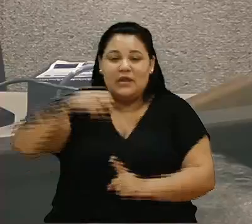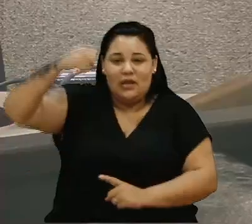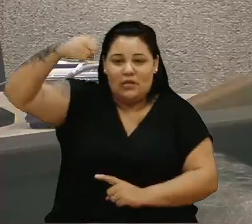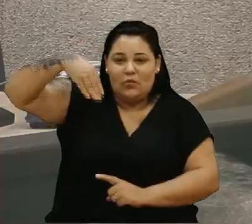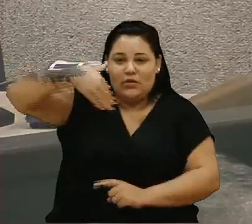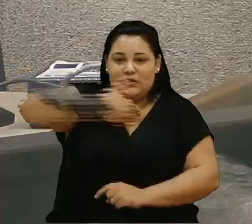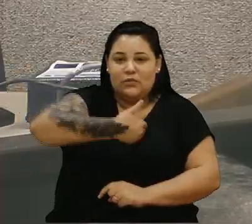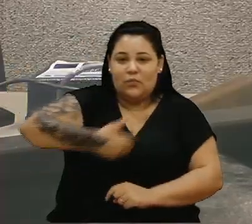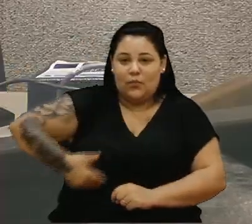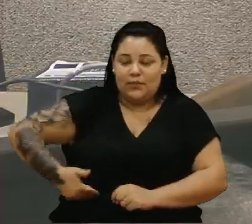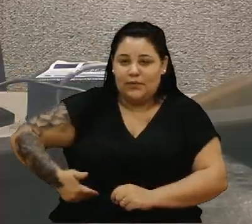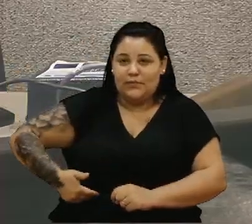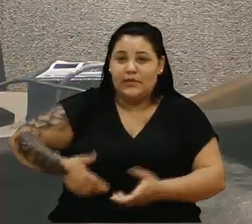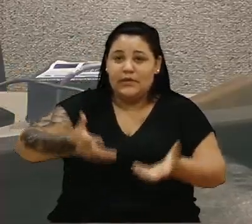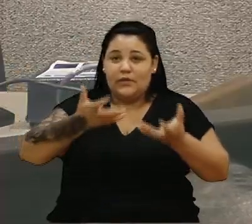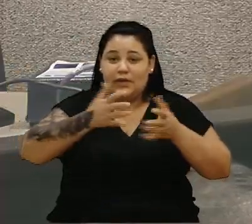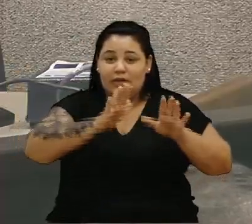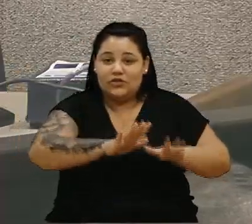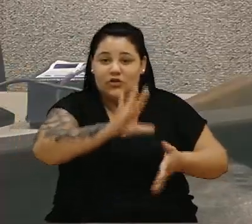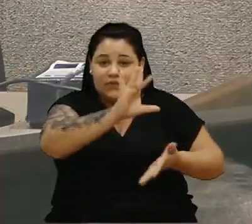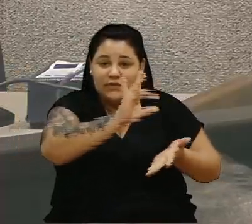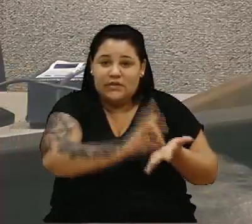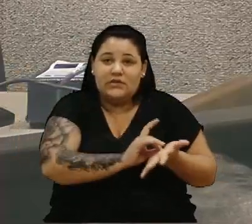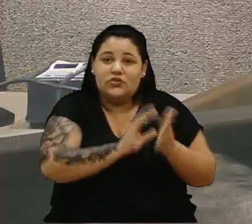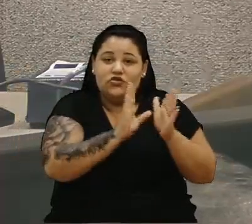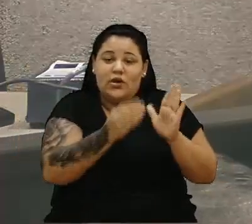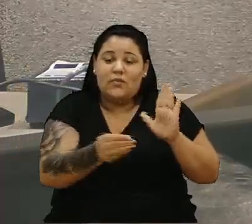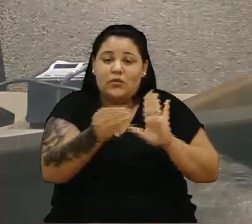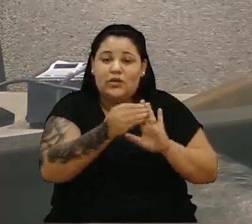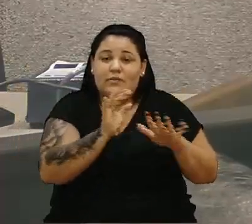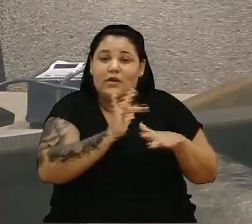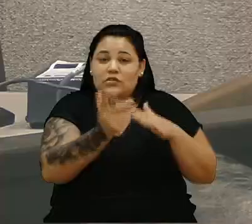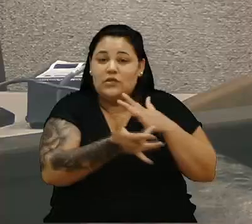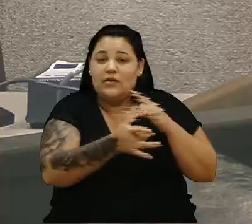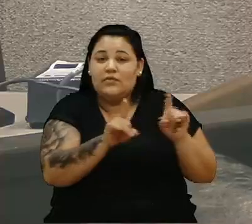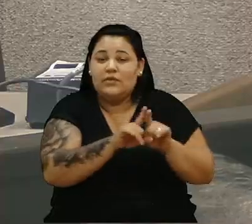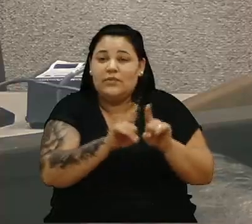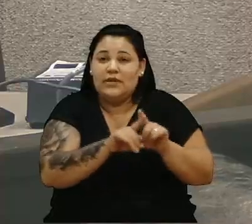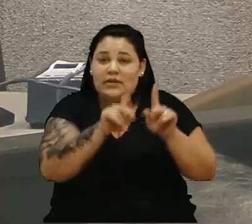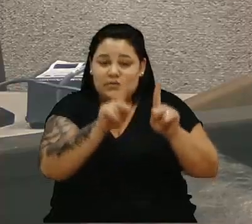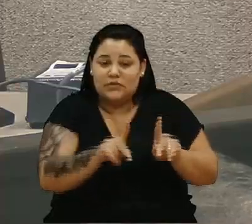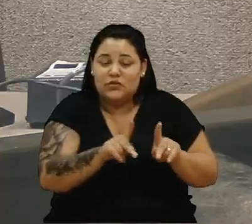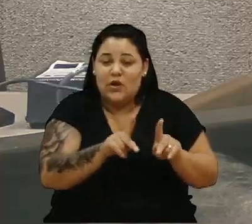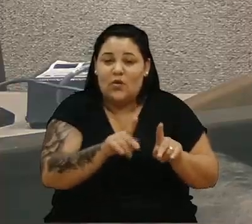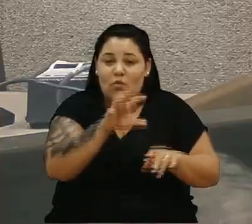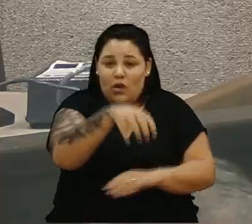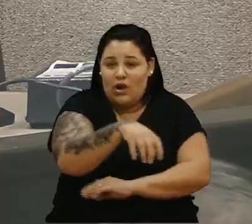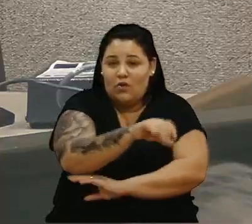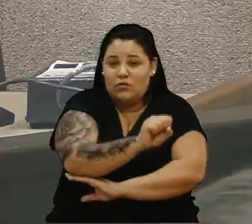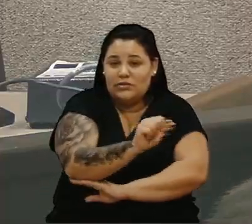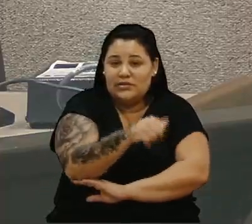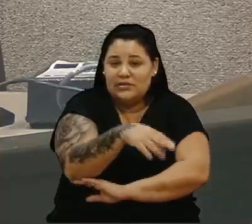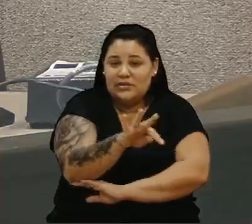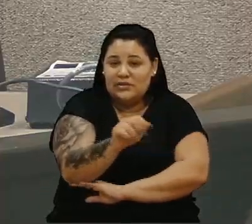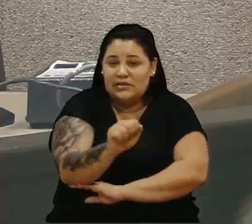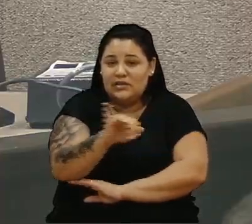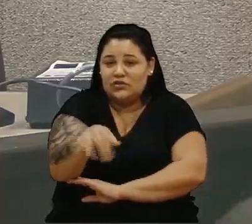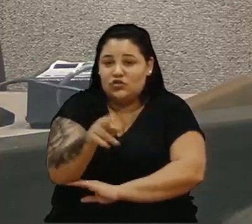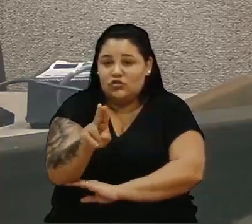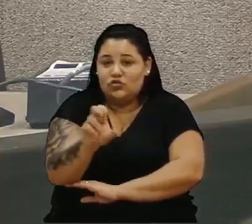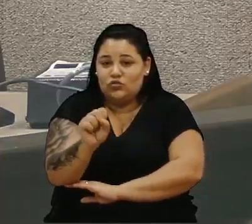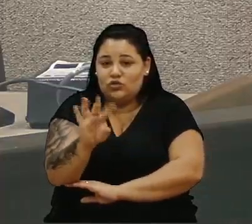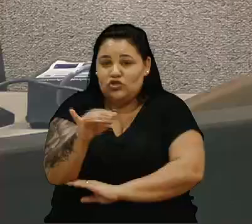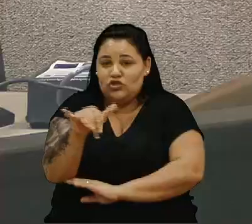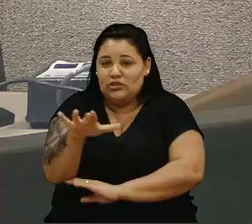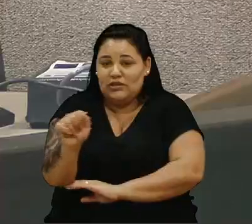pública. E aqui eu quero deixar registrado, já coloquei na minha rede social, o pessoal de Santa Justina, do interior